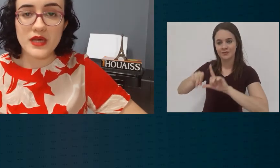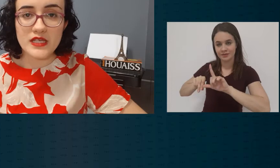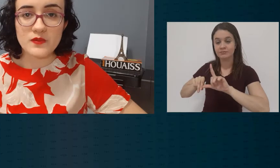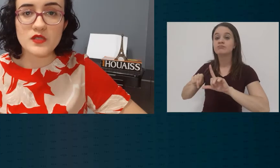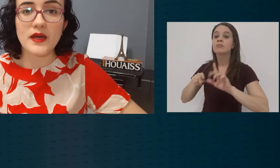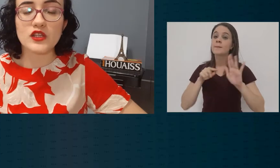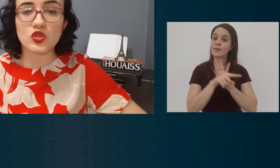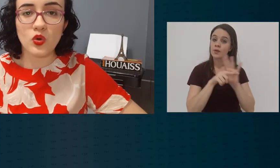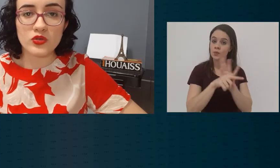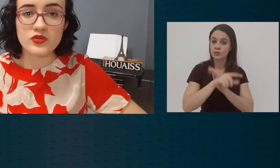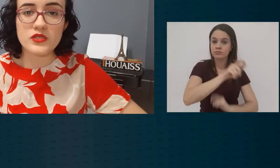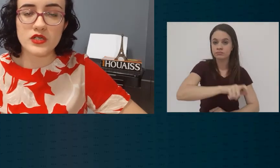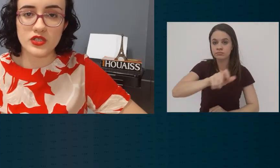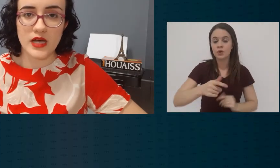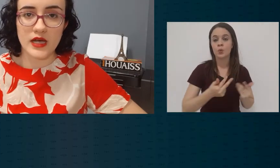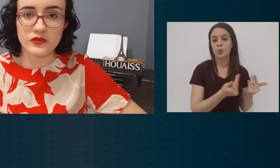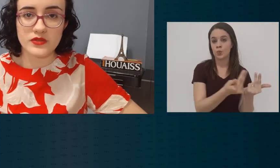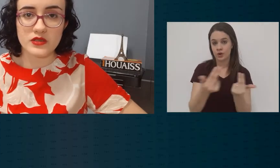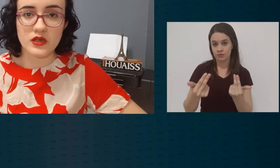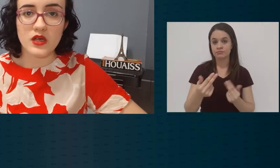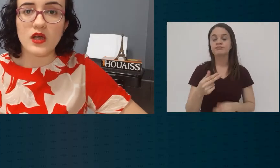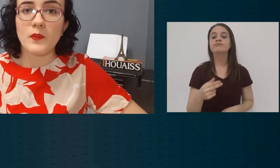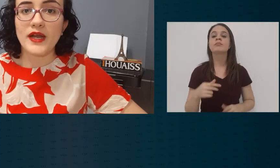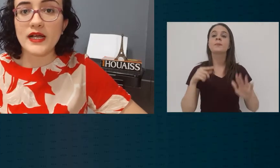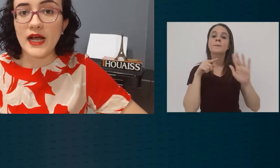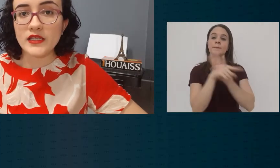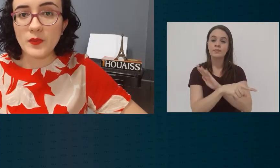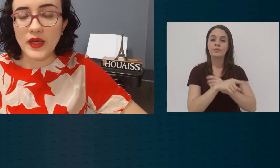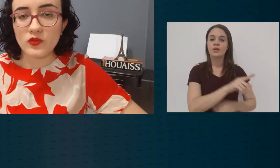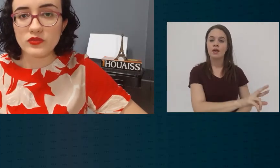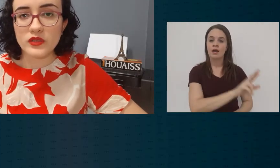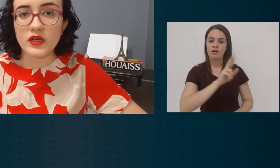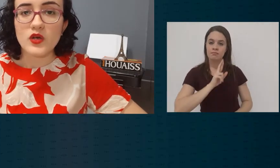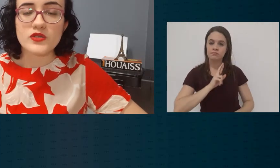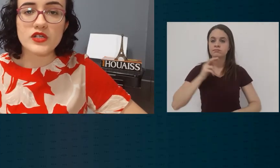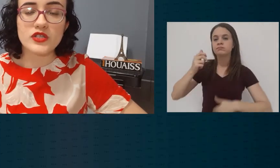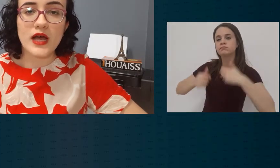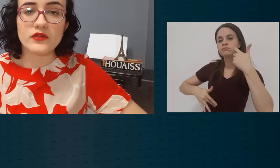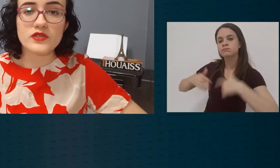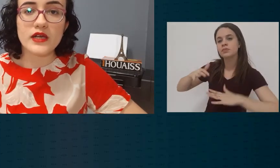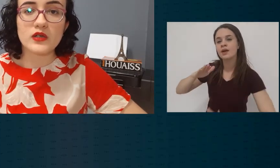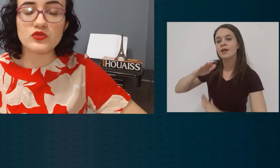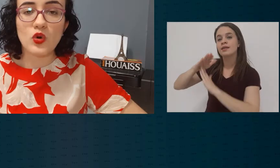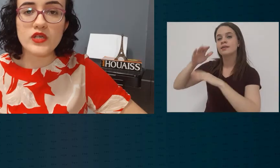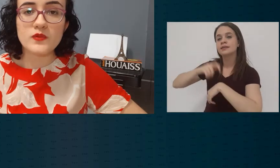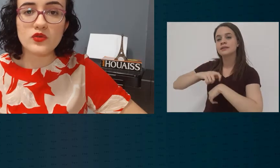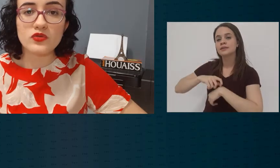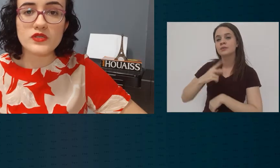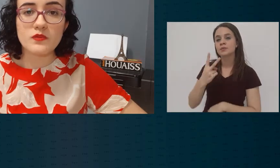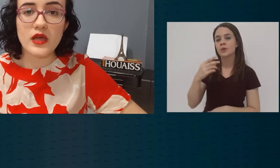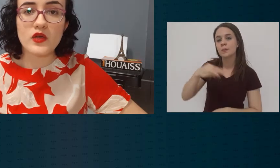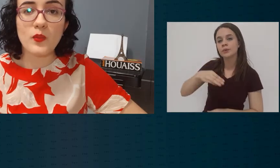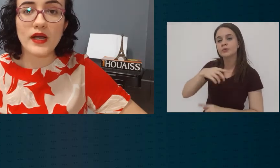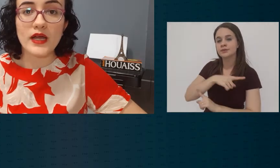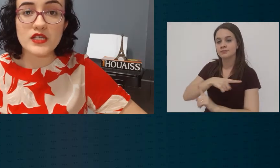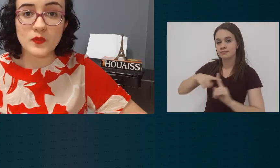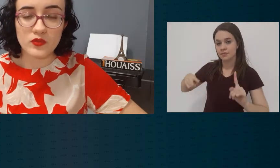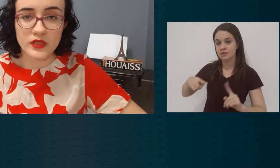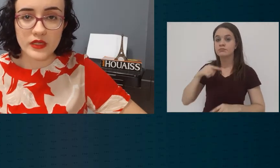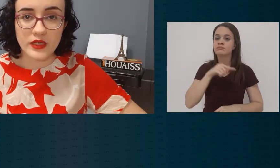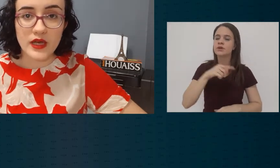as mesmas para todos os candidatos. Para cada pergunta, os candidatos terão 2 minutos e meio